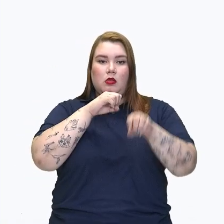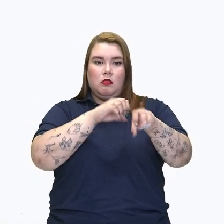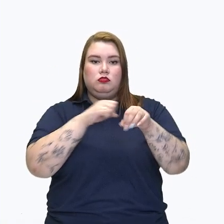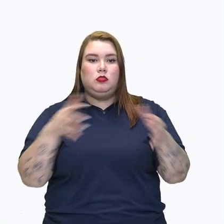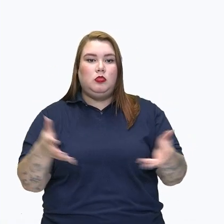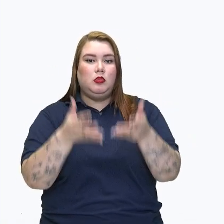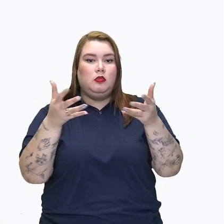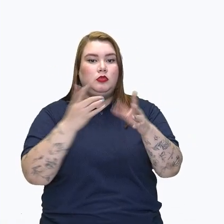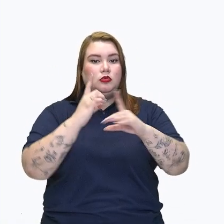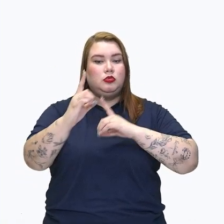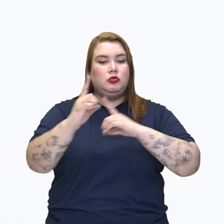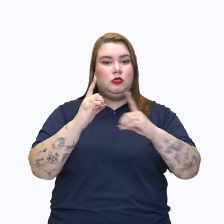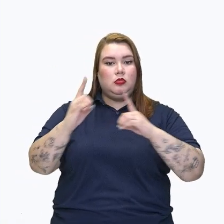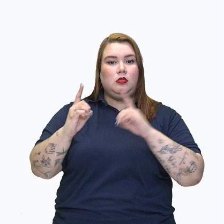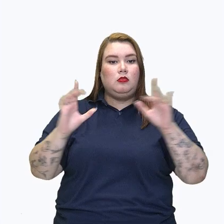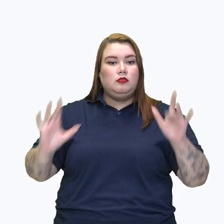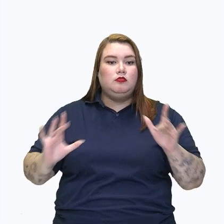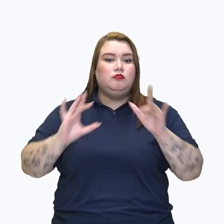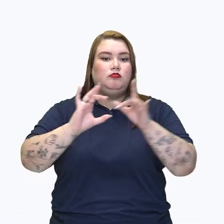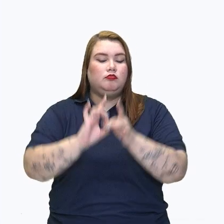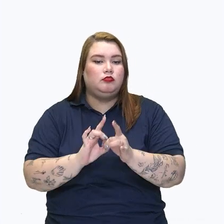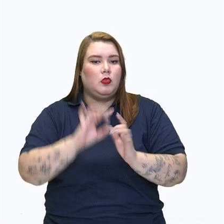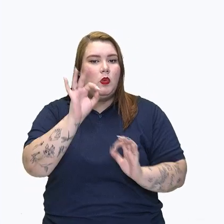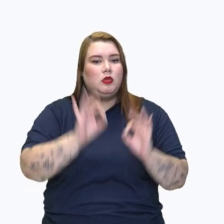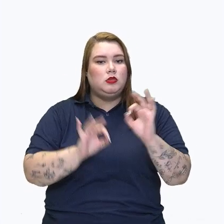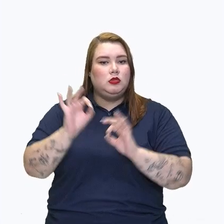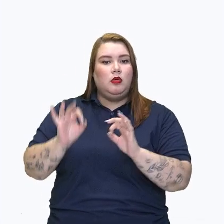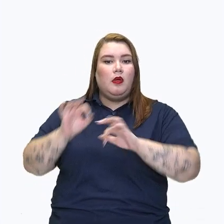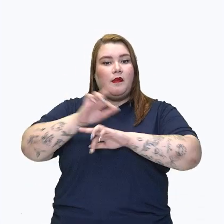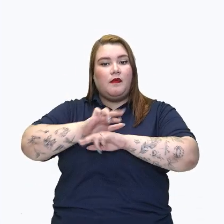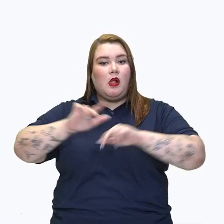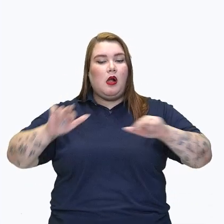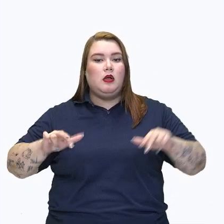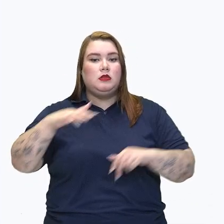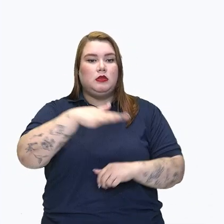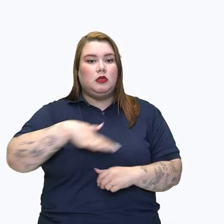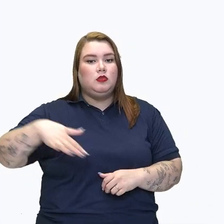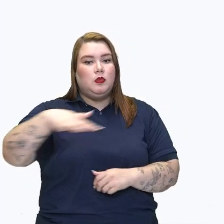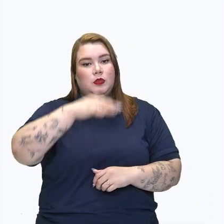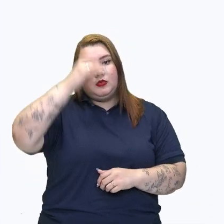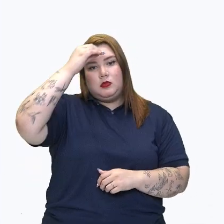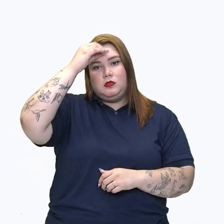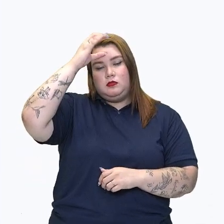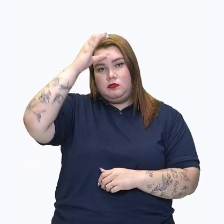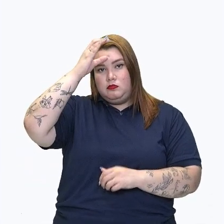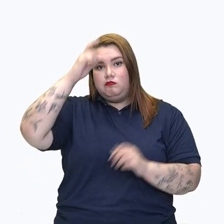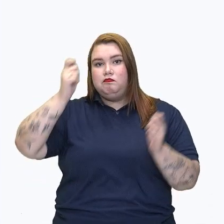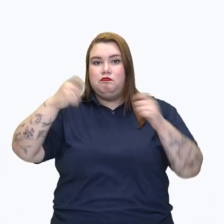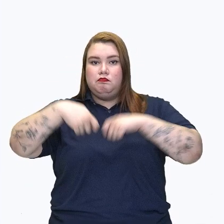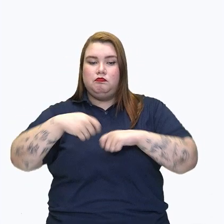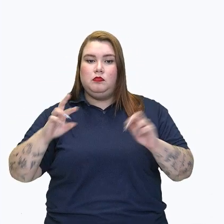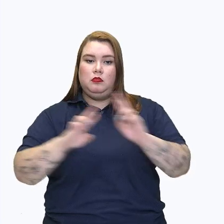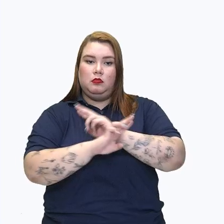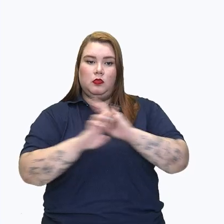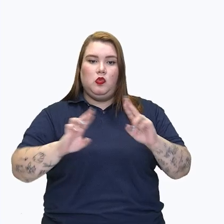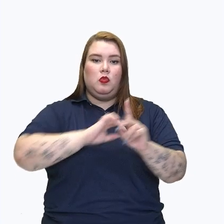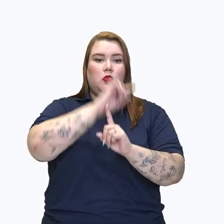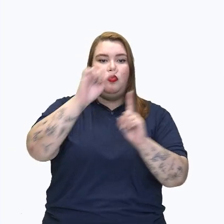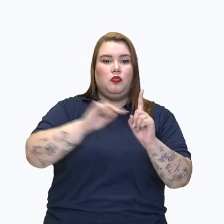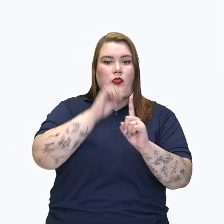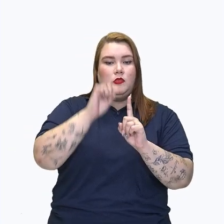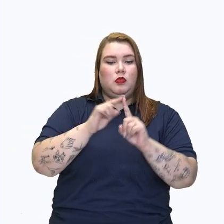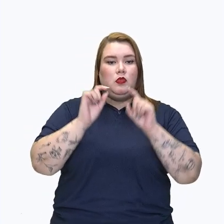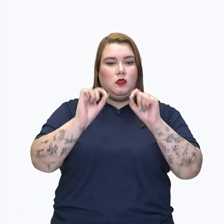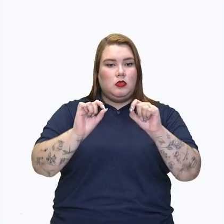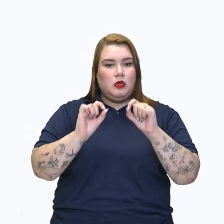promove o diálogo, a integração e a articulação entre diferentes áreas do conhecimento, com o objetivo de superar